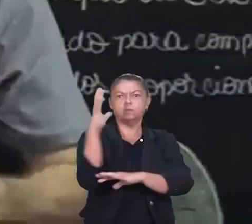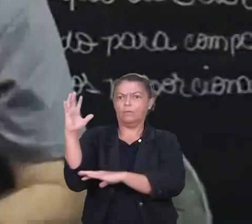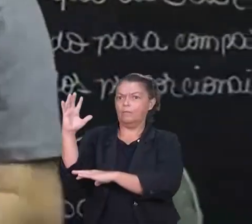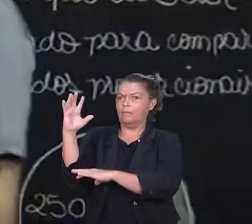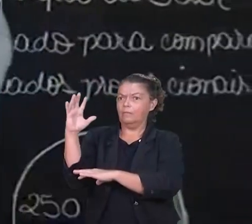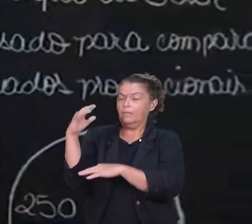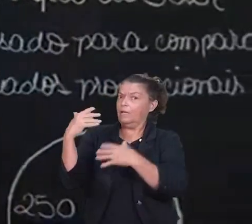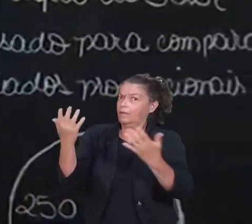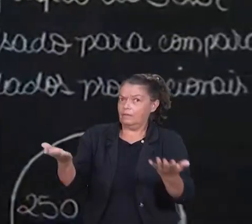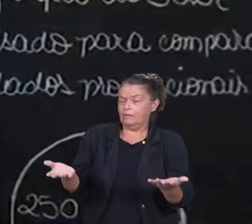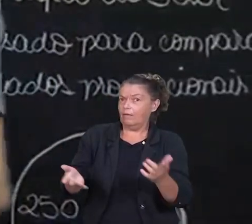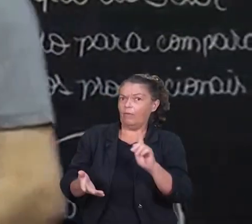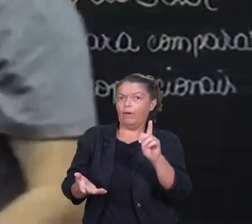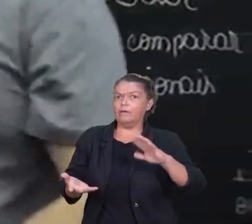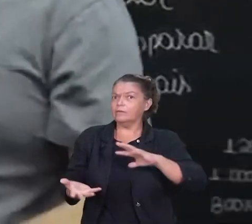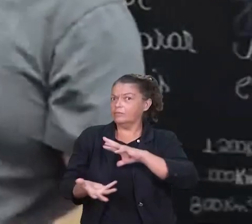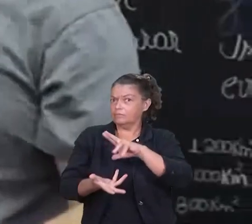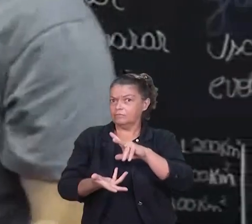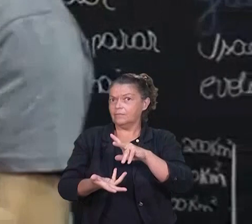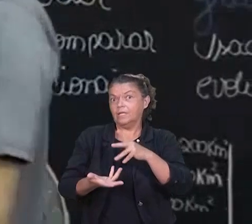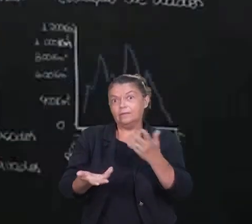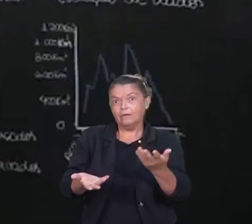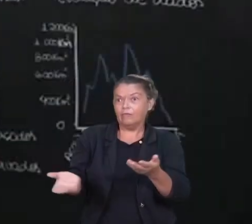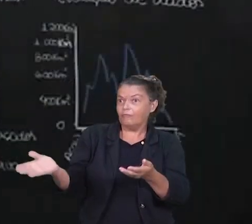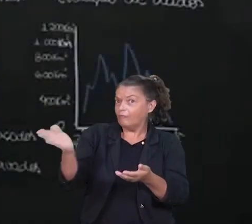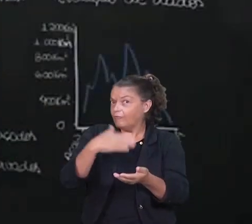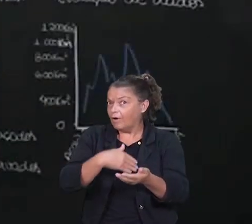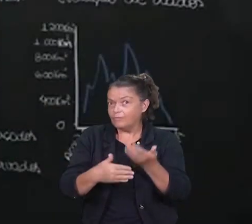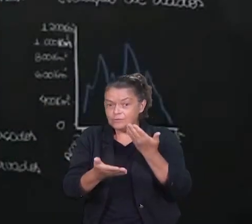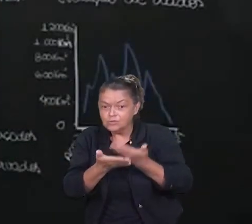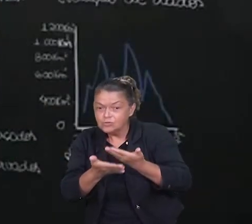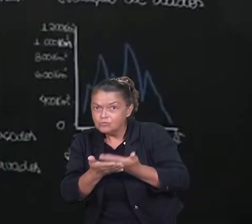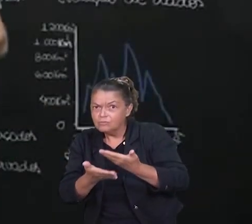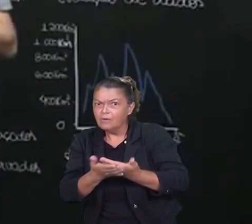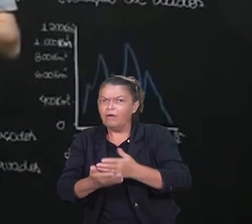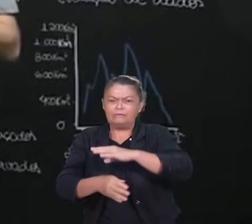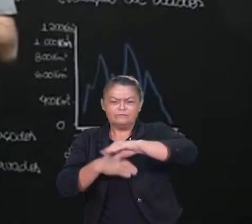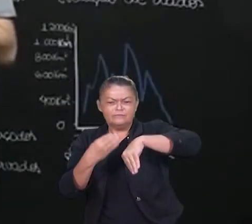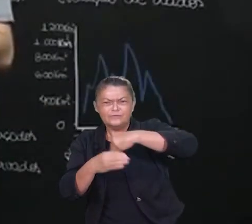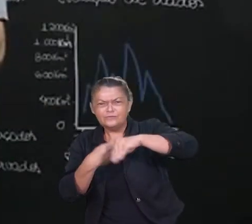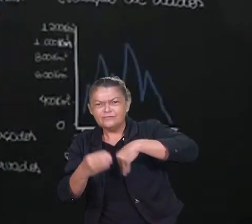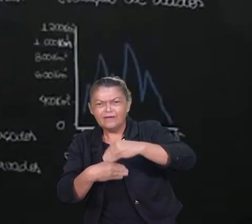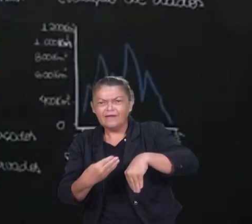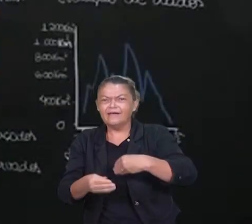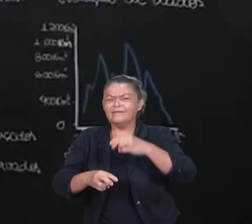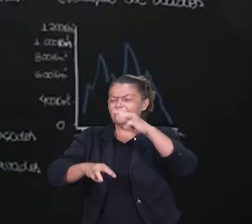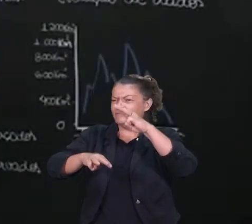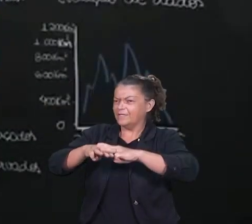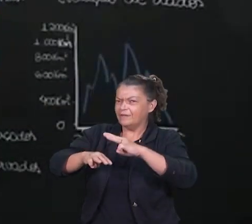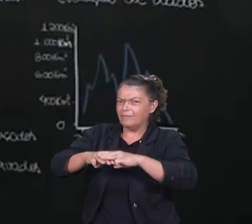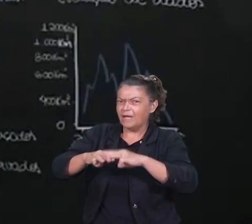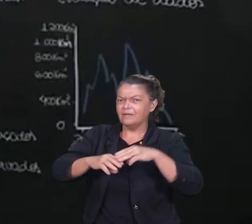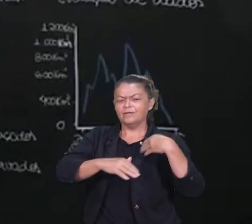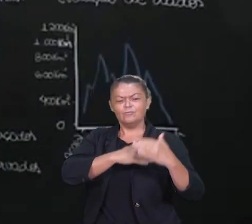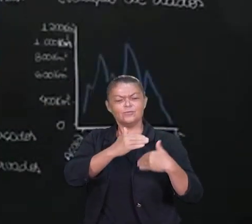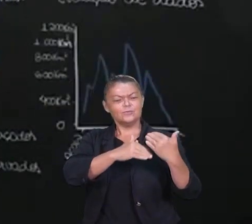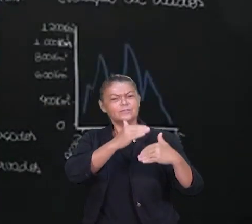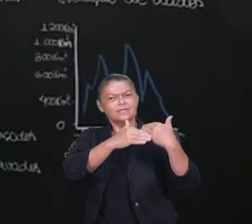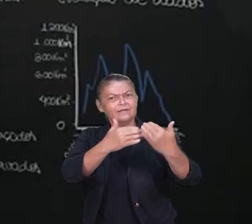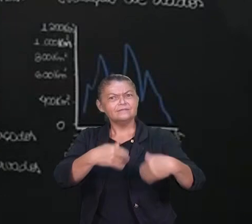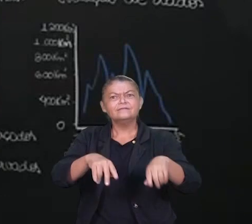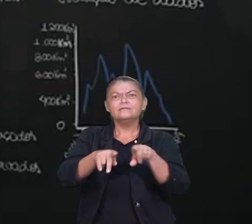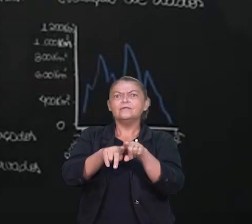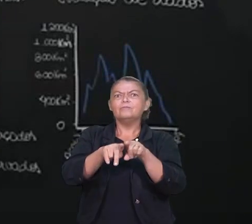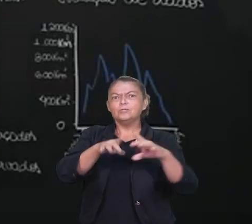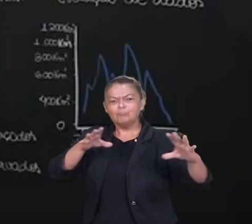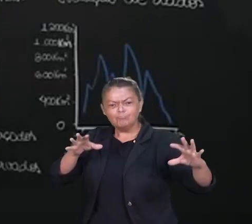isso, vamos entrar no ramo da matemática, vamos estudar estatística, vamos entrar nesse processo também aliado